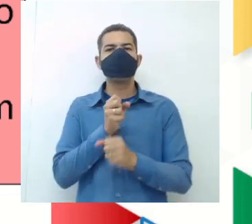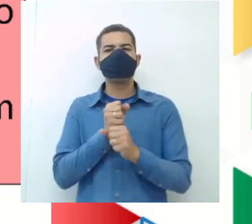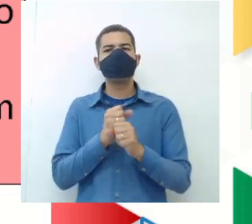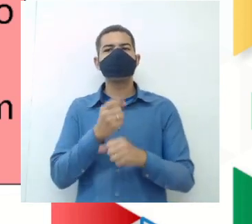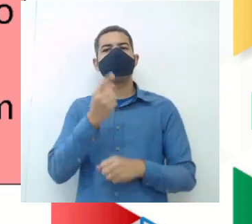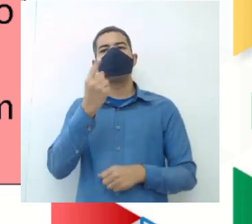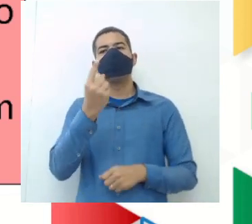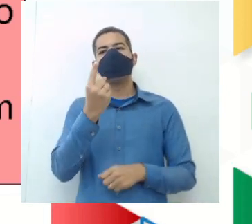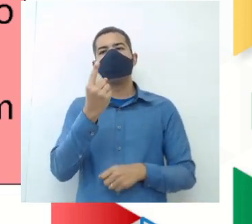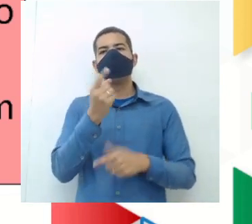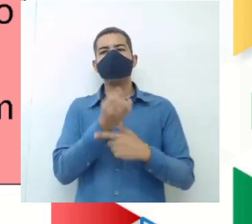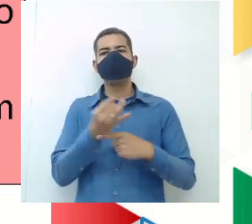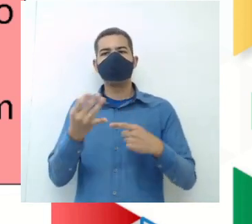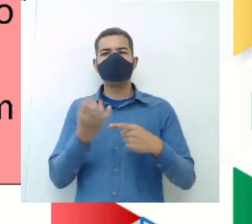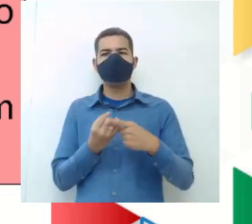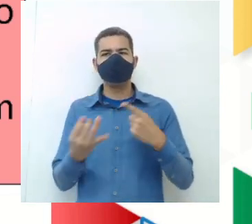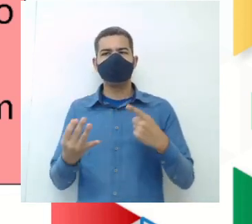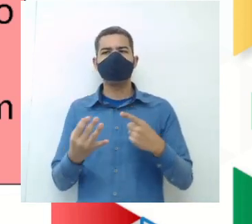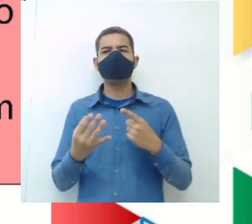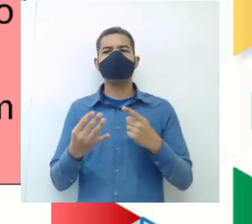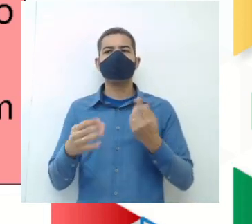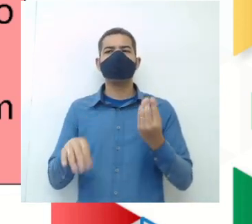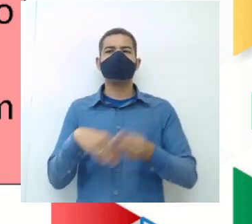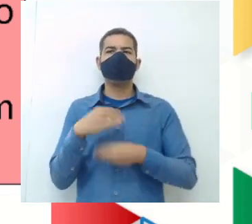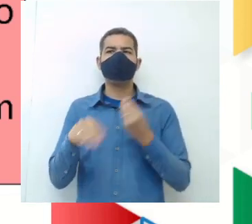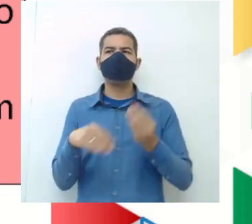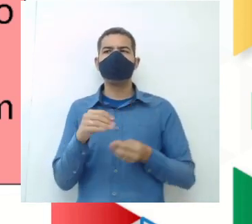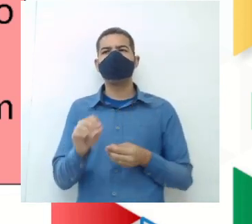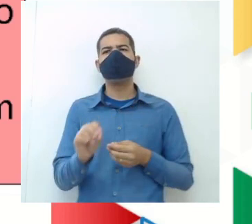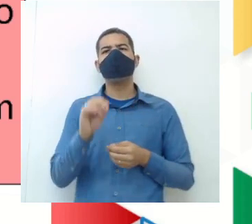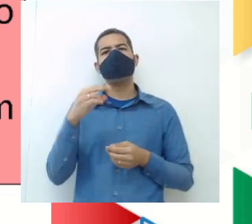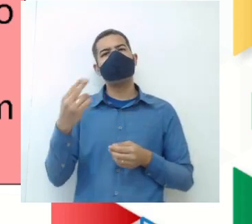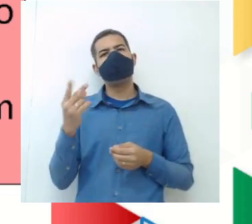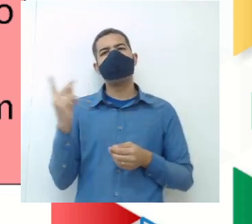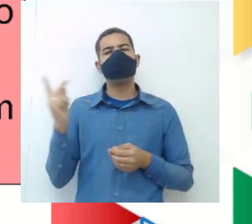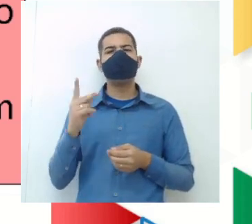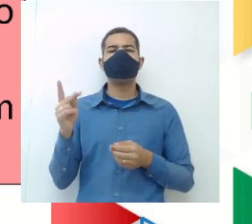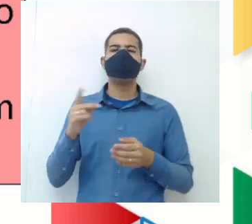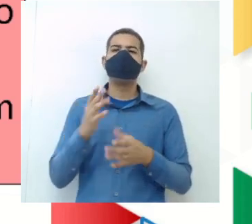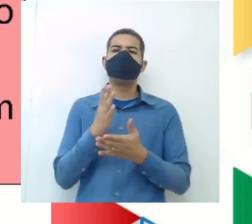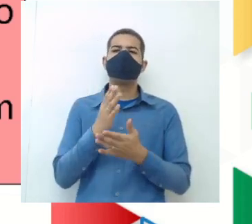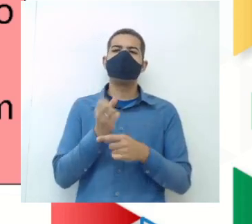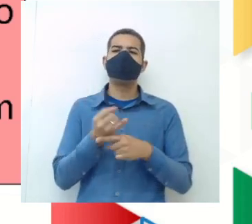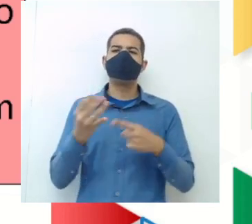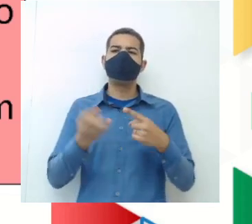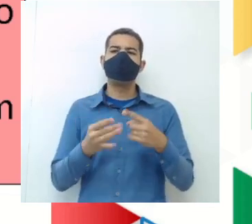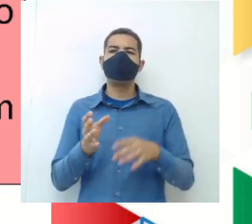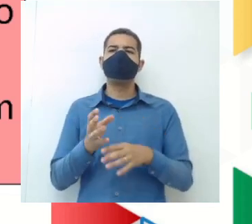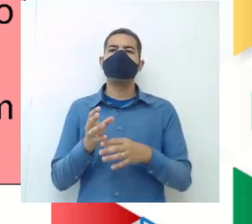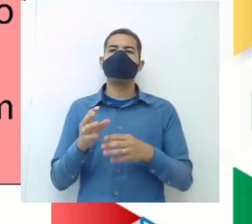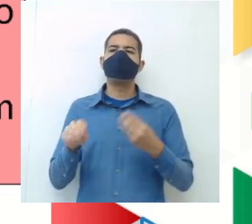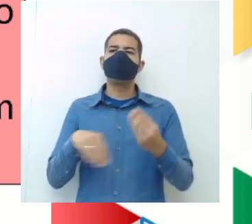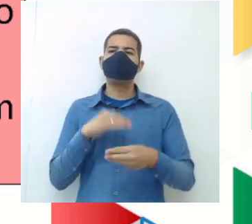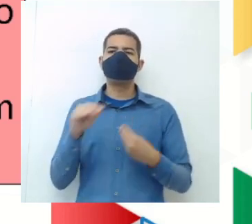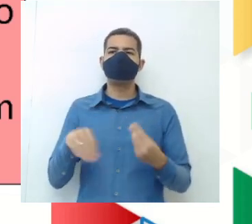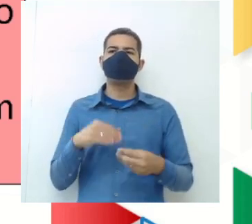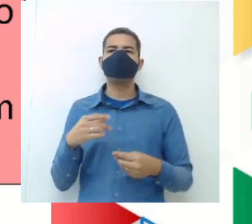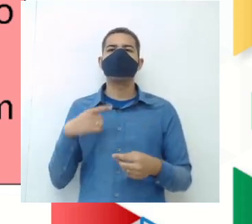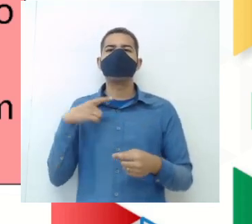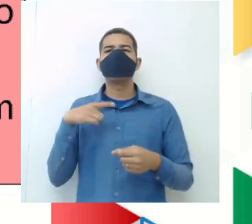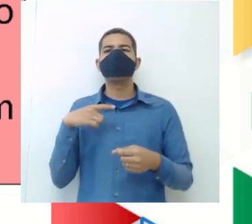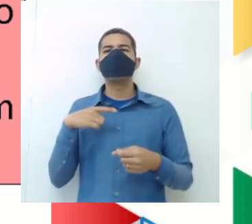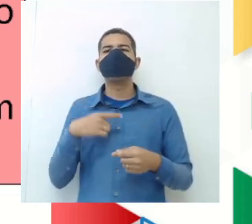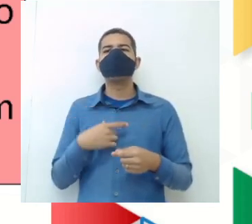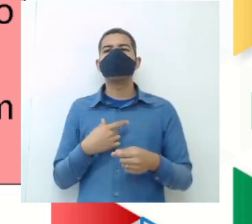das frações, né, mistas, ou as frações mistas, tá bom? 4 1/4 de xícara de chá de farinha